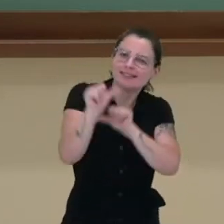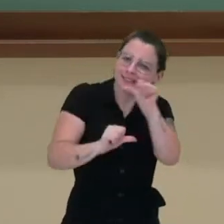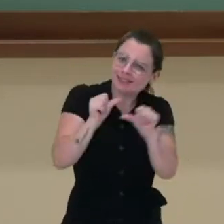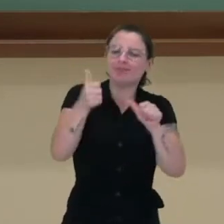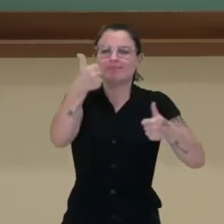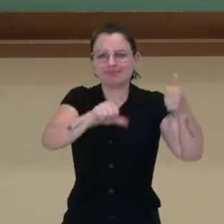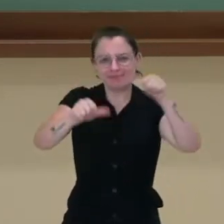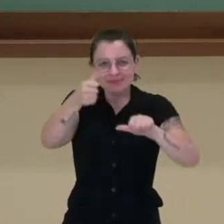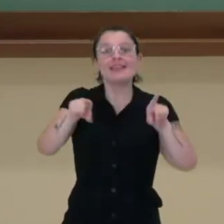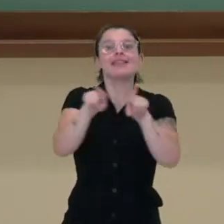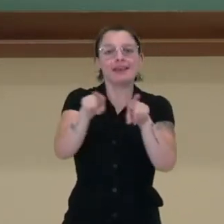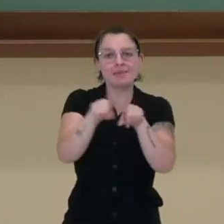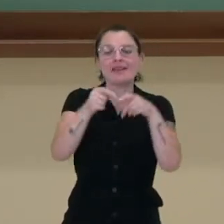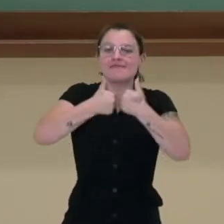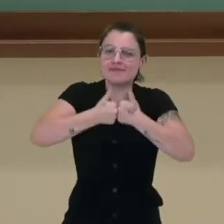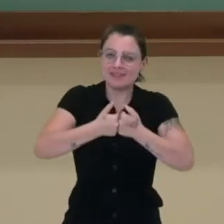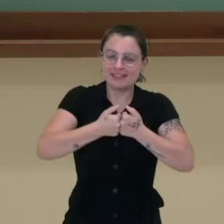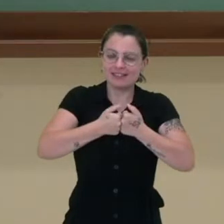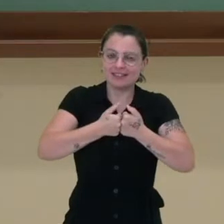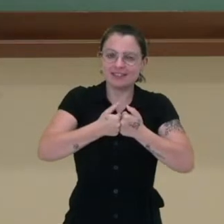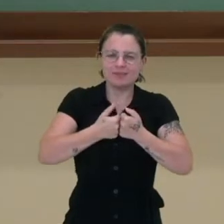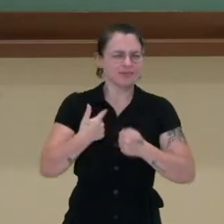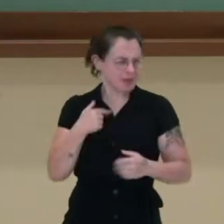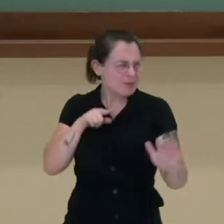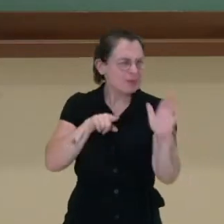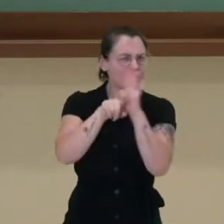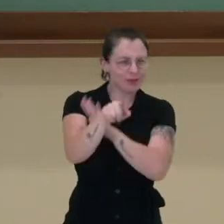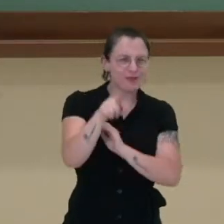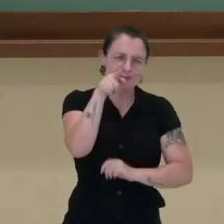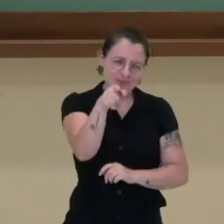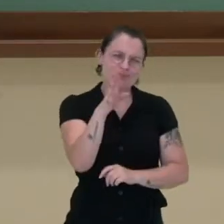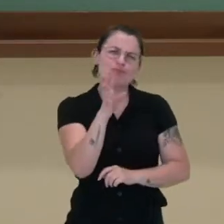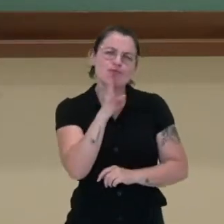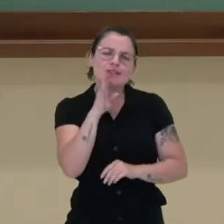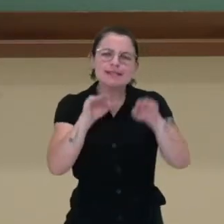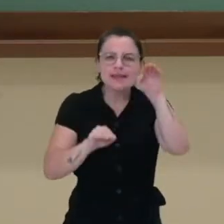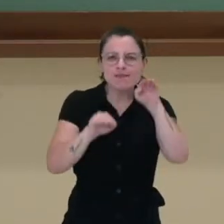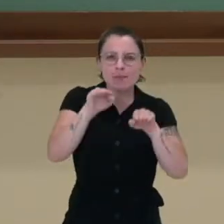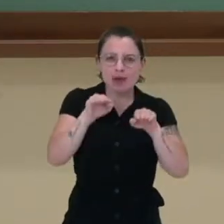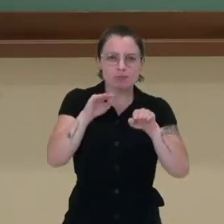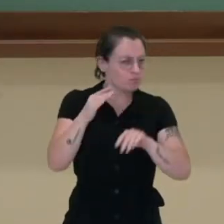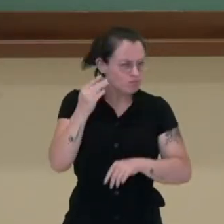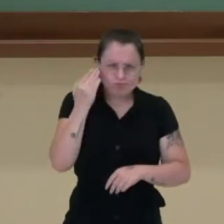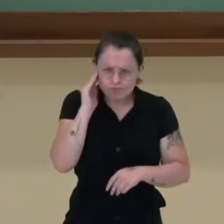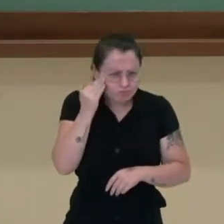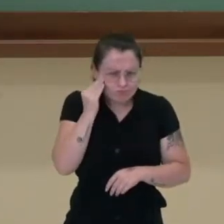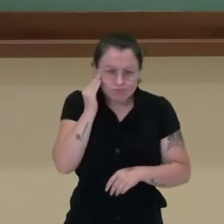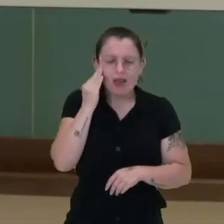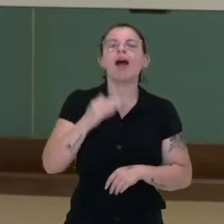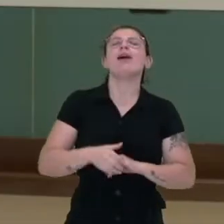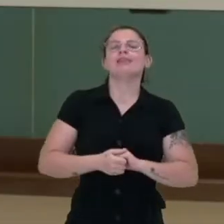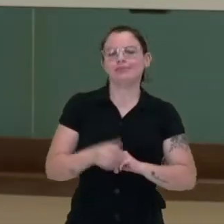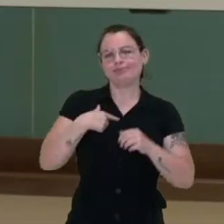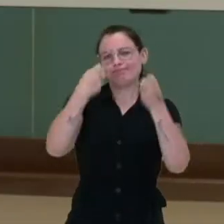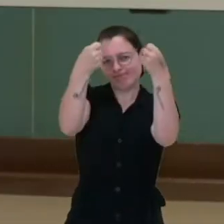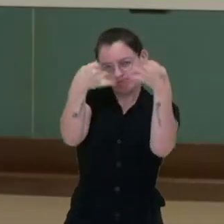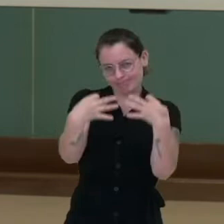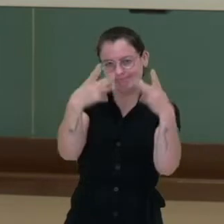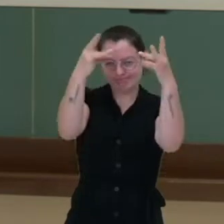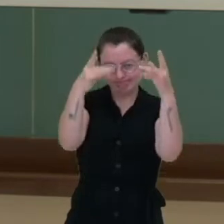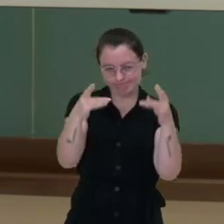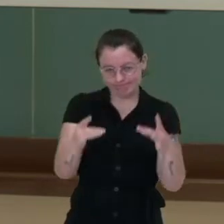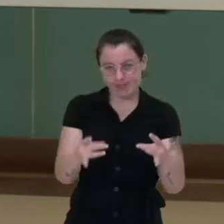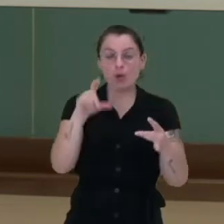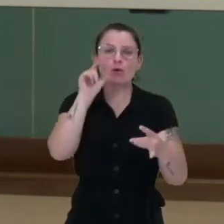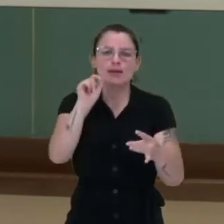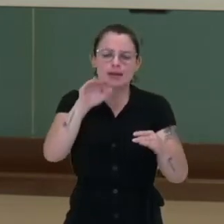químicas e físicas. Você sabe o que é nivelamento? Não? Então eu vou contar para você. Nivelamento é